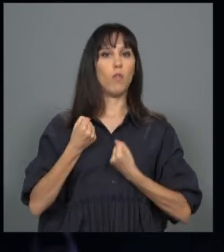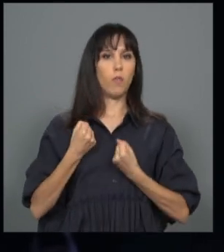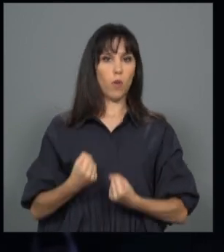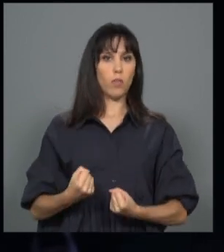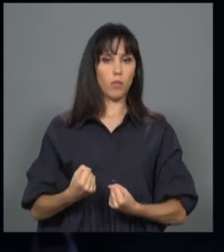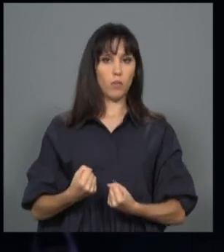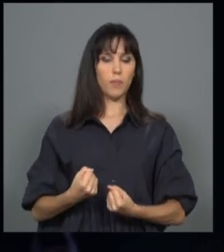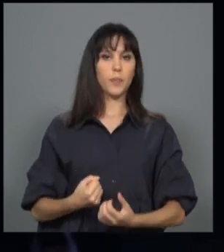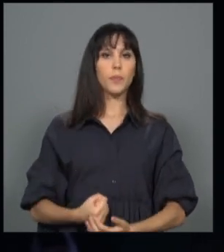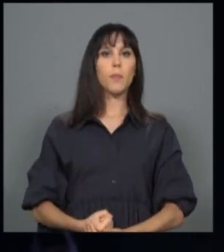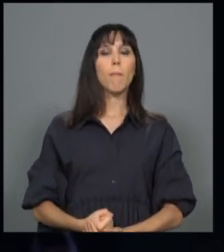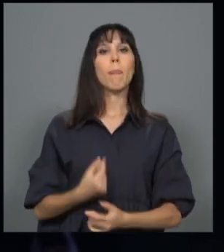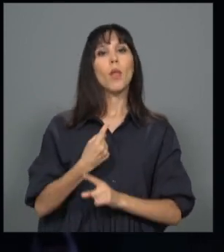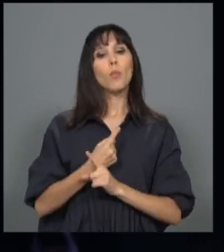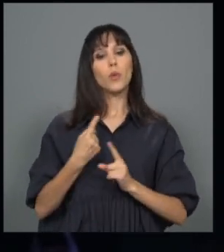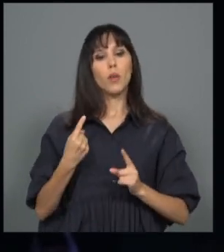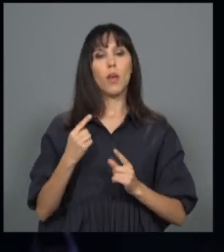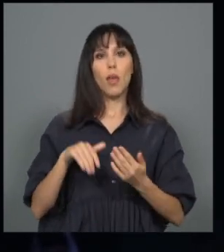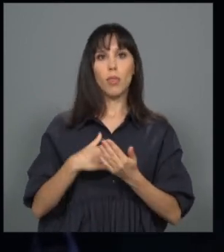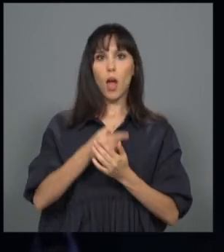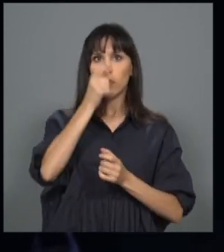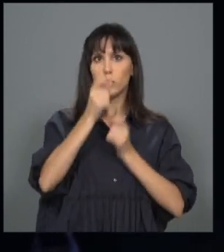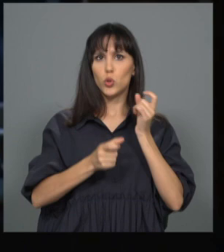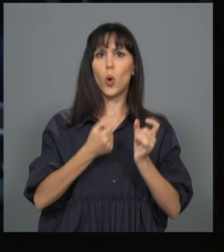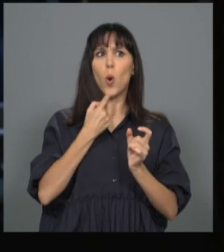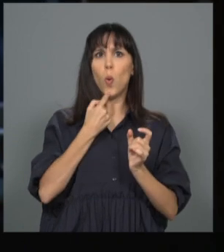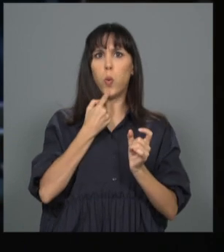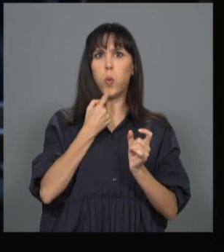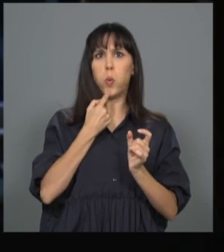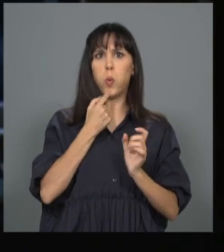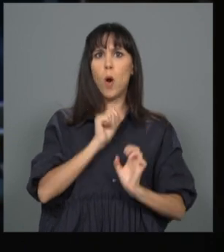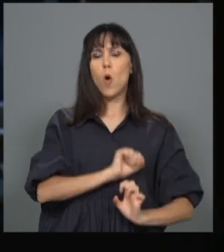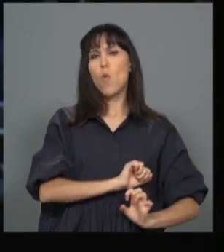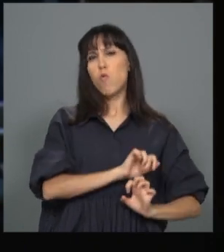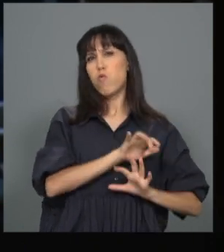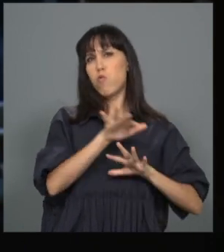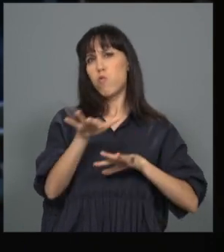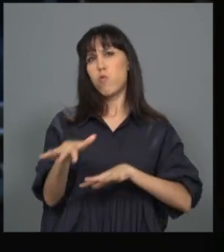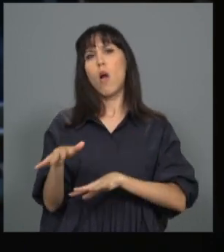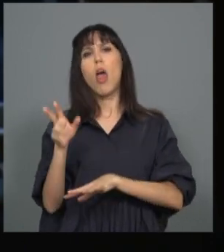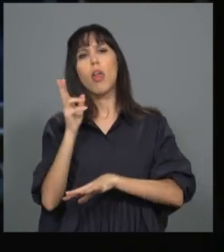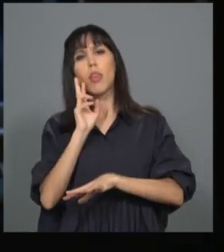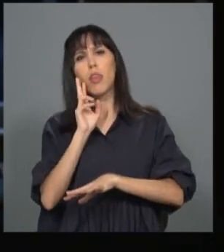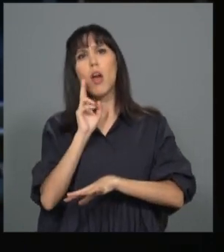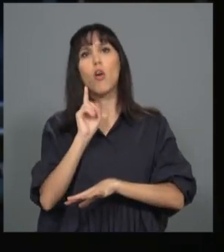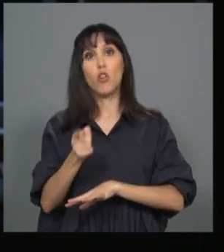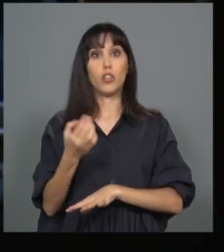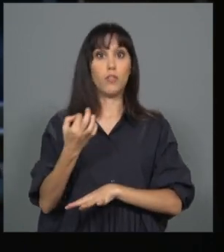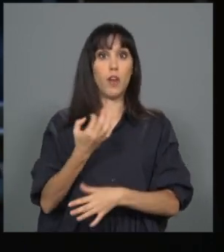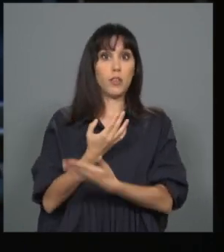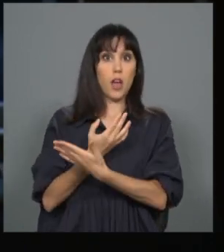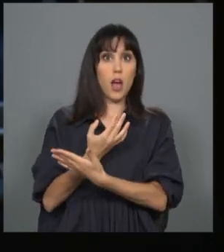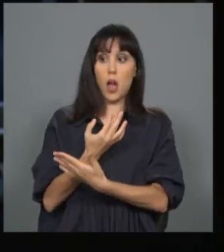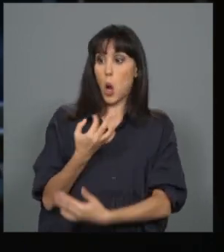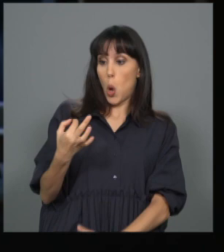que atrai tanto a gente para esta representação nesta, afinal,